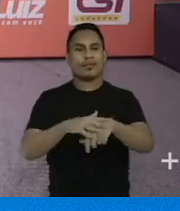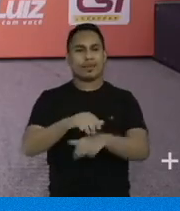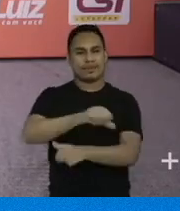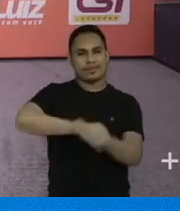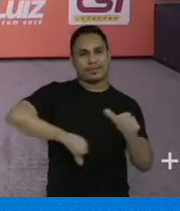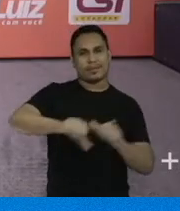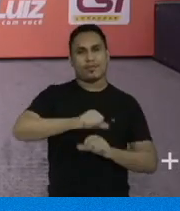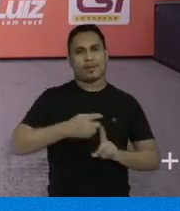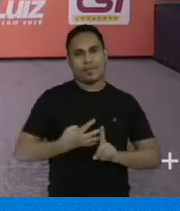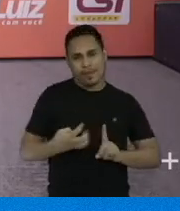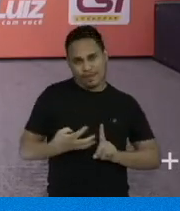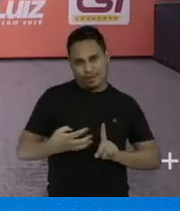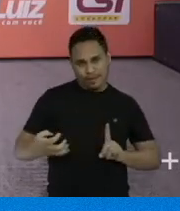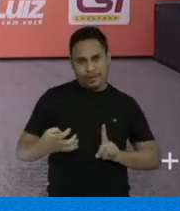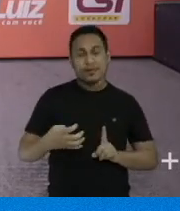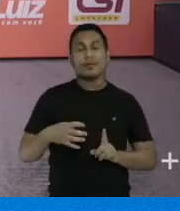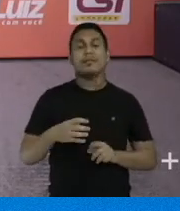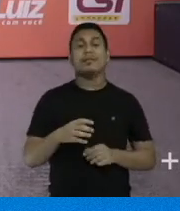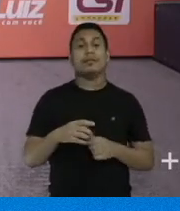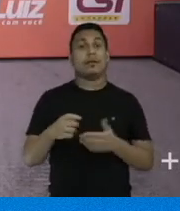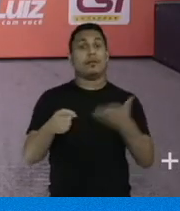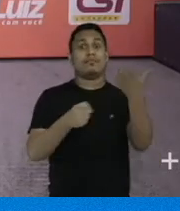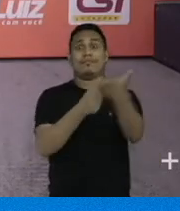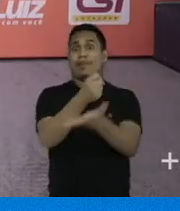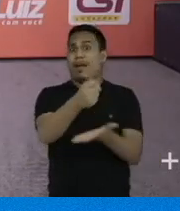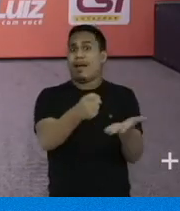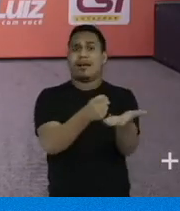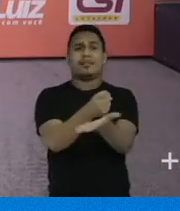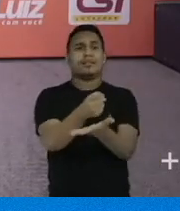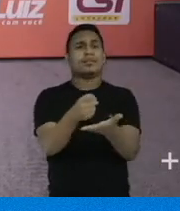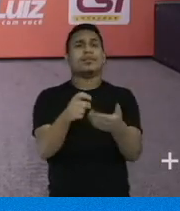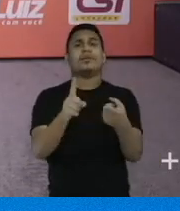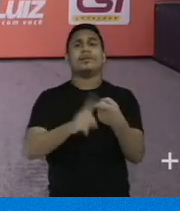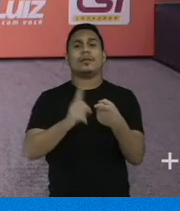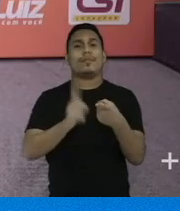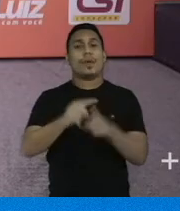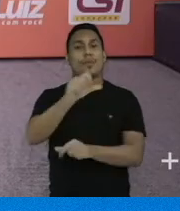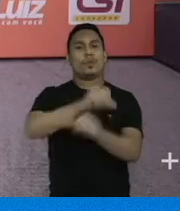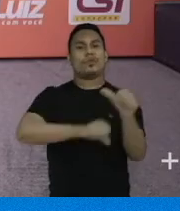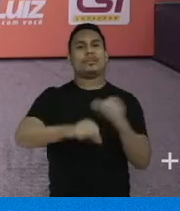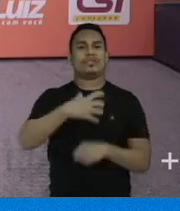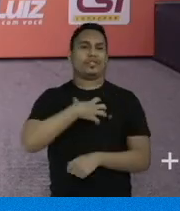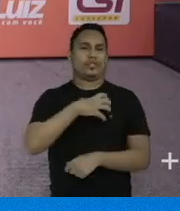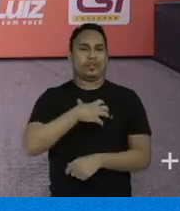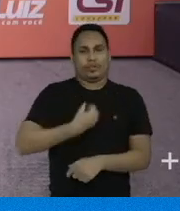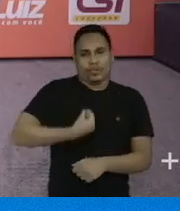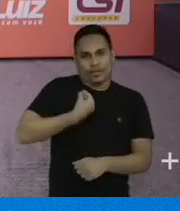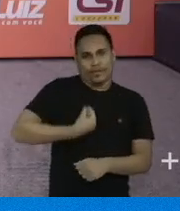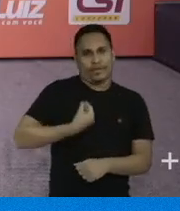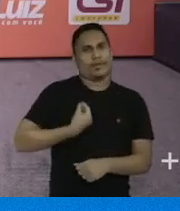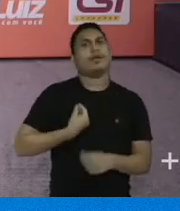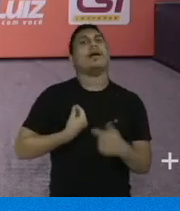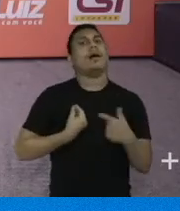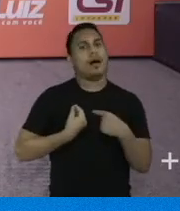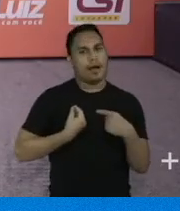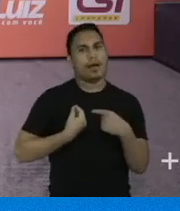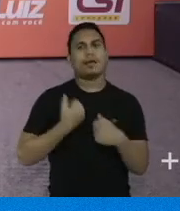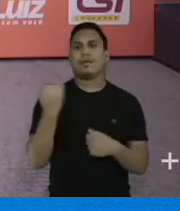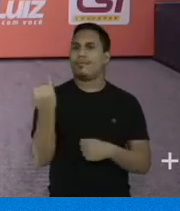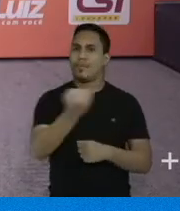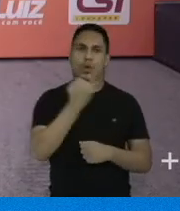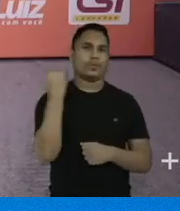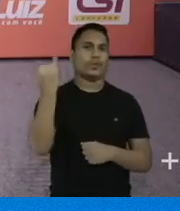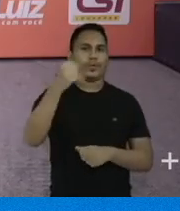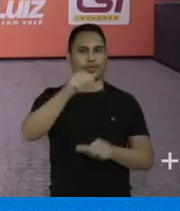Assim, alicerce de tudo, mudança no estilo de vida. Eis a parte assim, importante a se